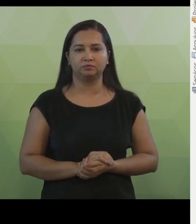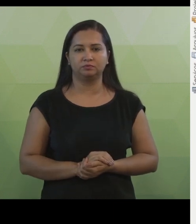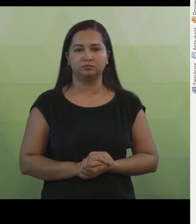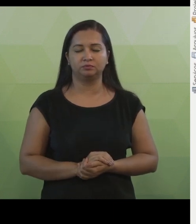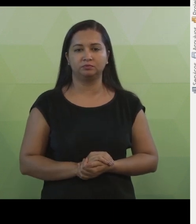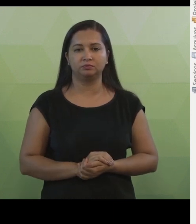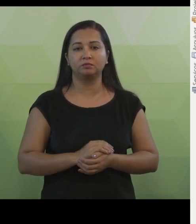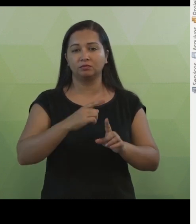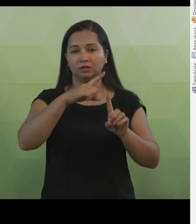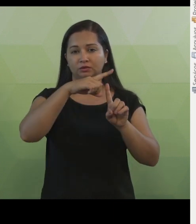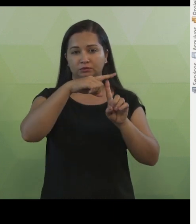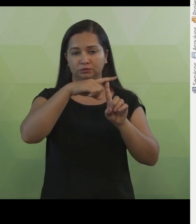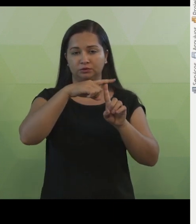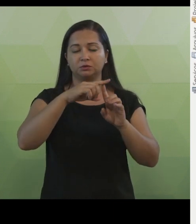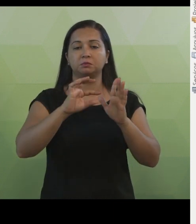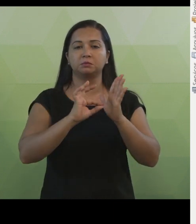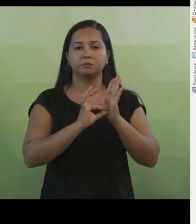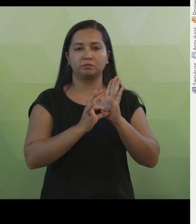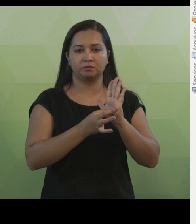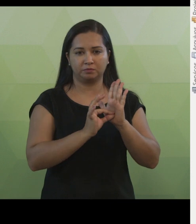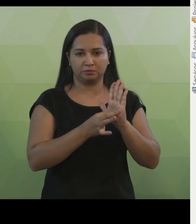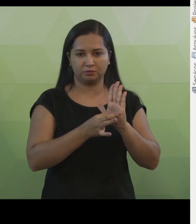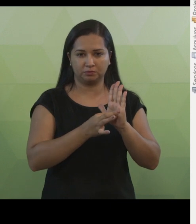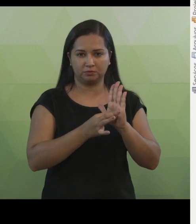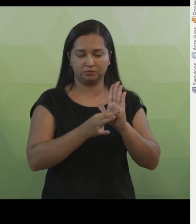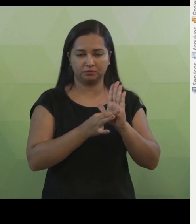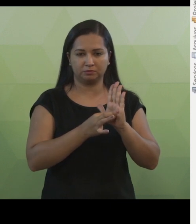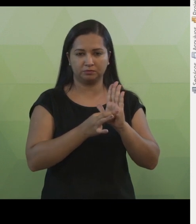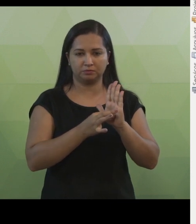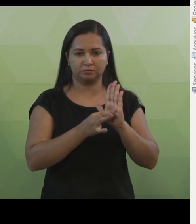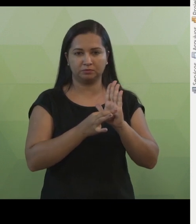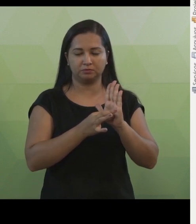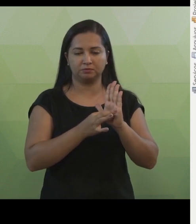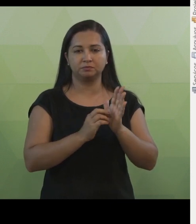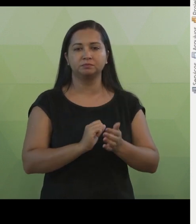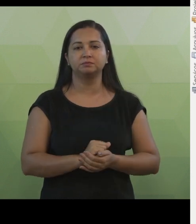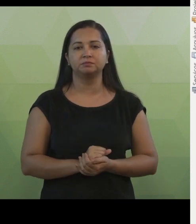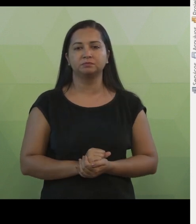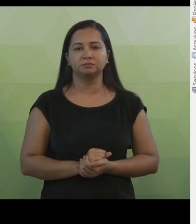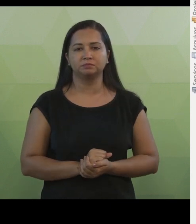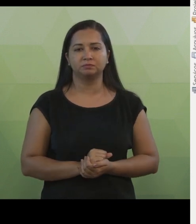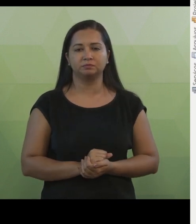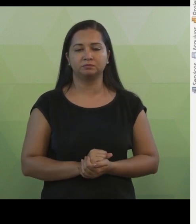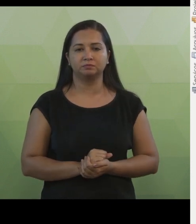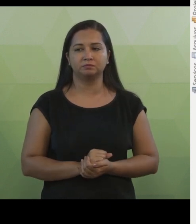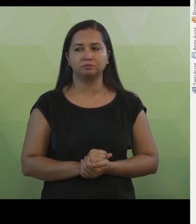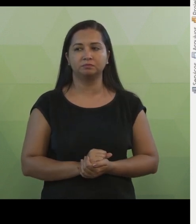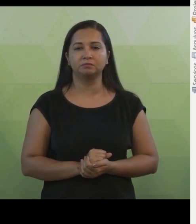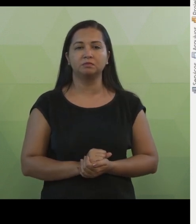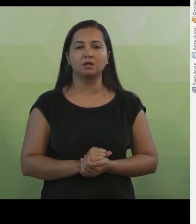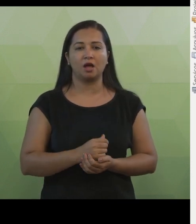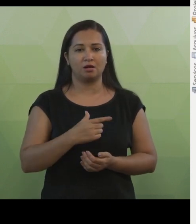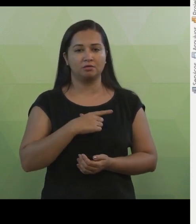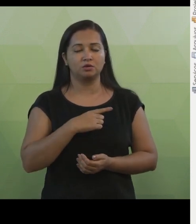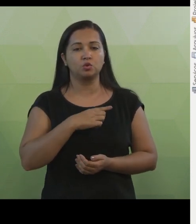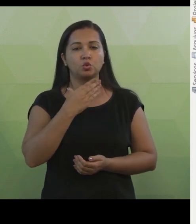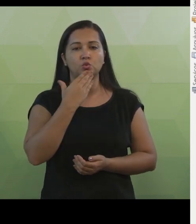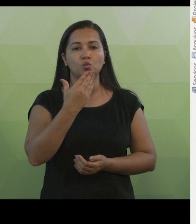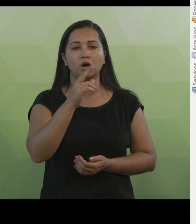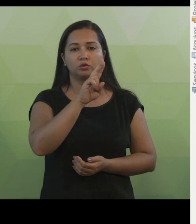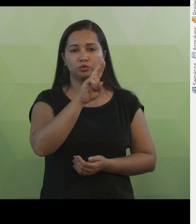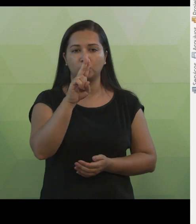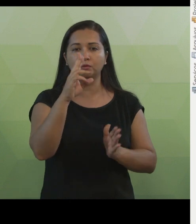do tipo Java, aplicação Java. Avançar. Aqui vamos definir o nome